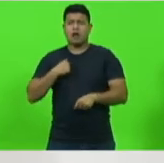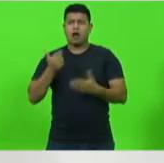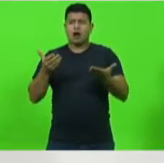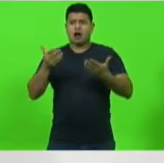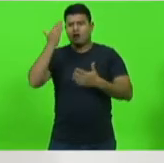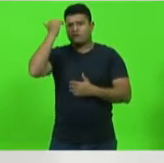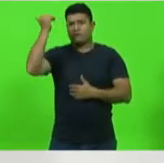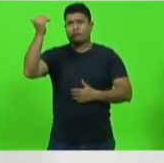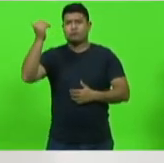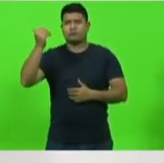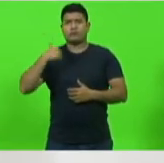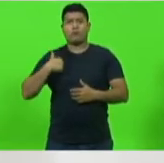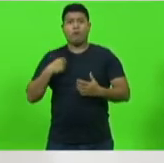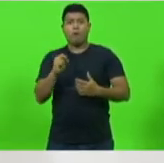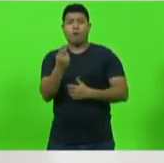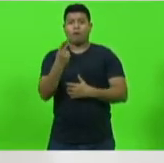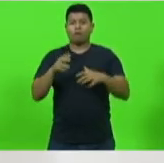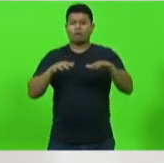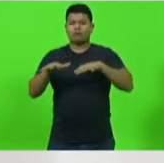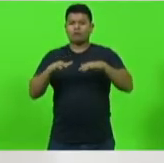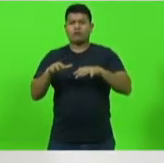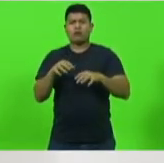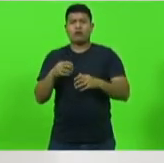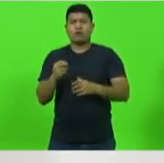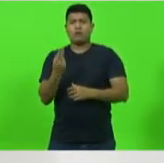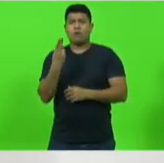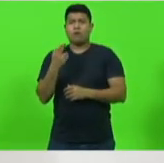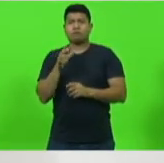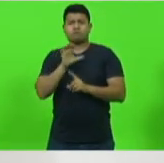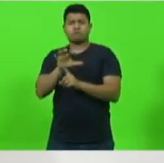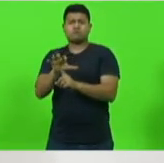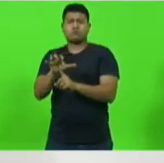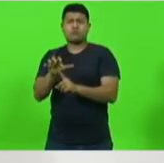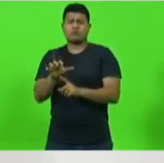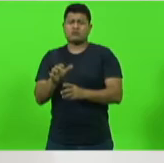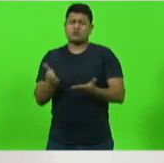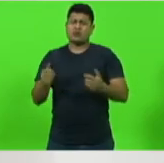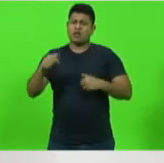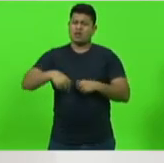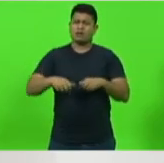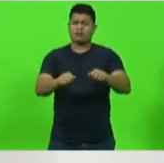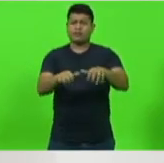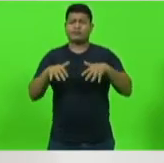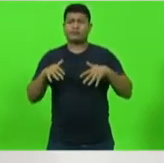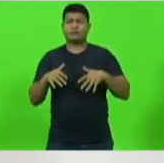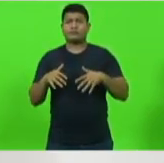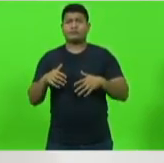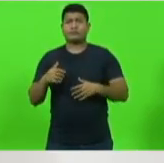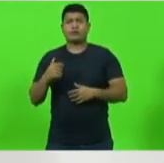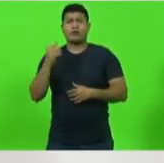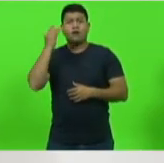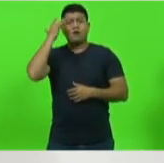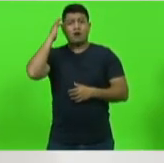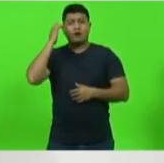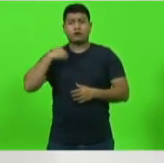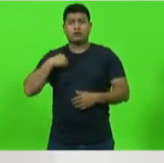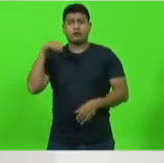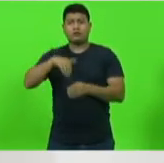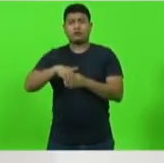algum movimento, pressão. Aliás, aqui nesse plenário, provavelmente eu fui o deputado que mais votou